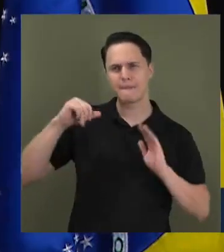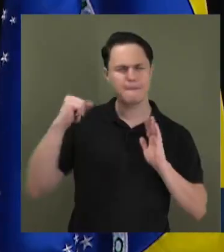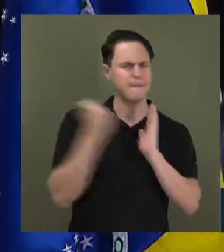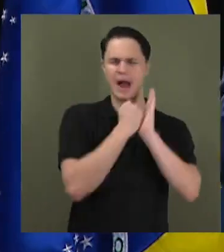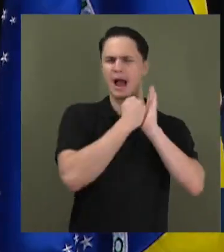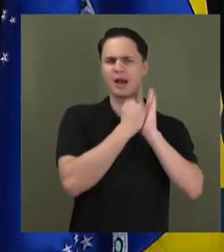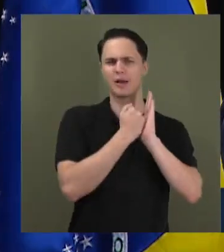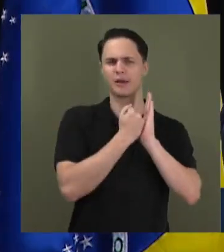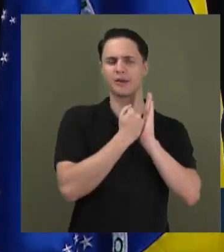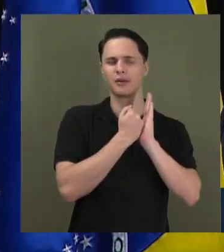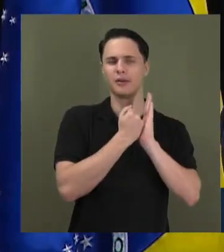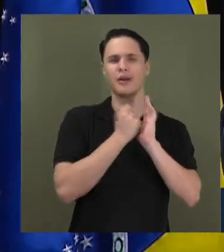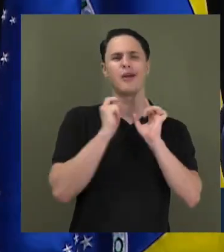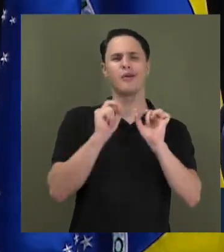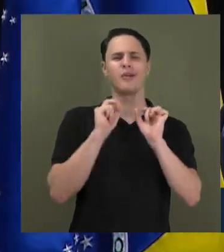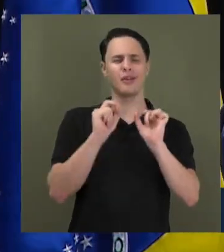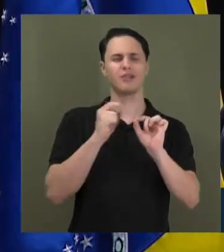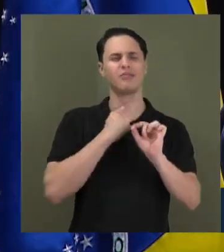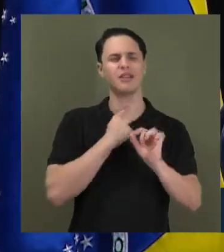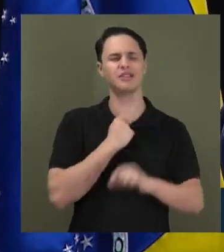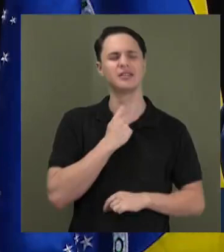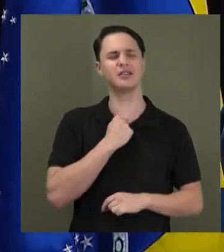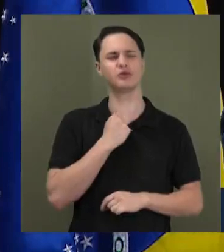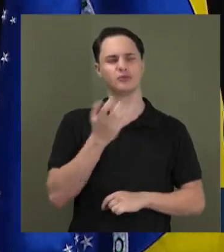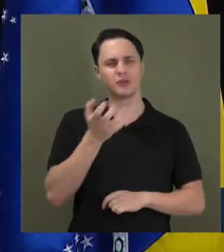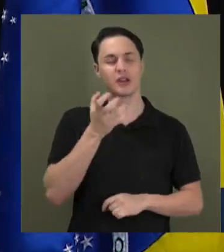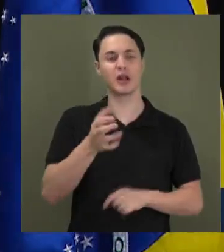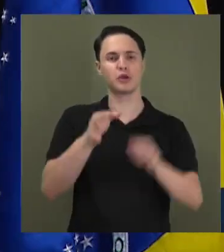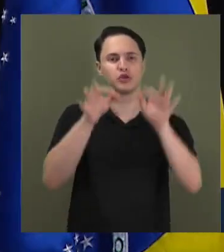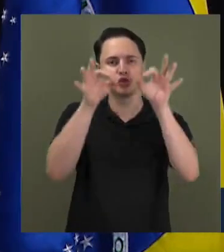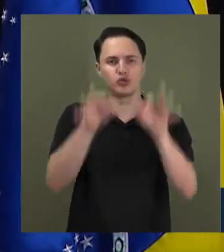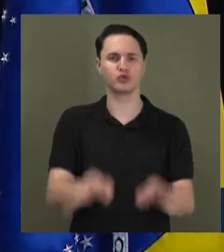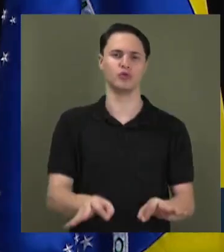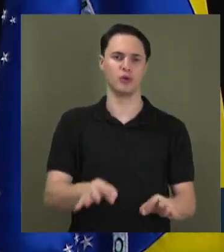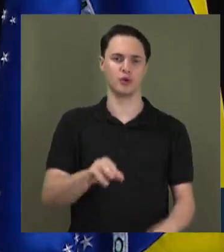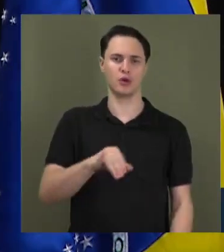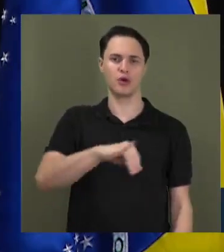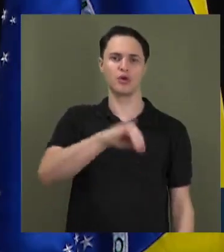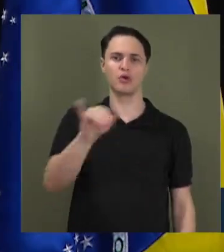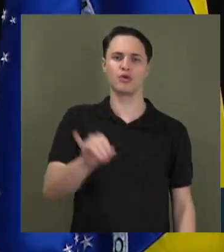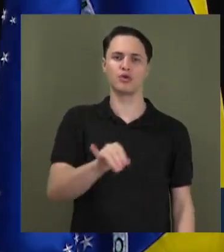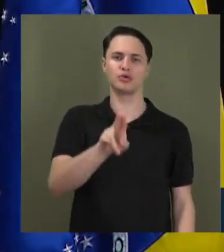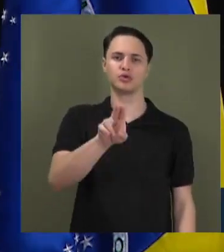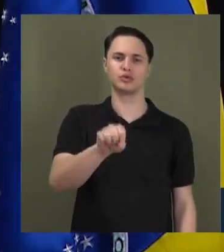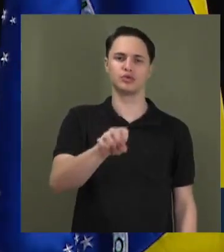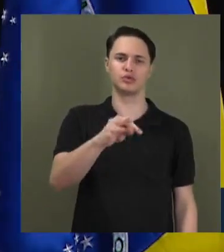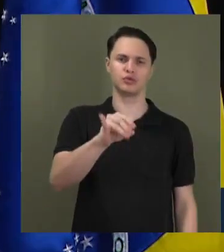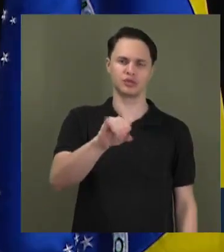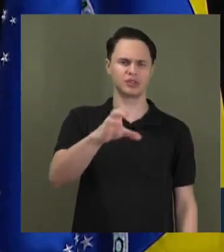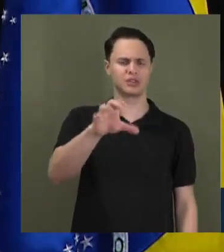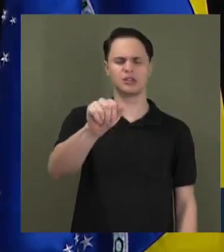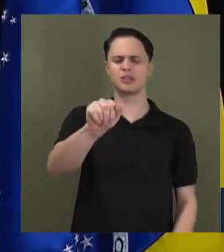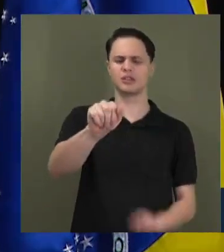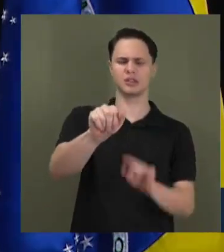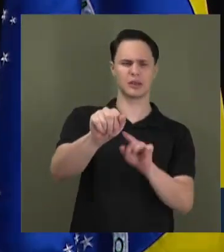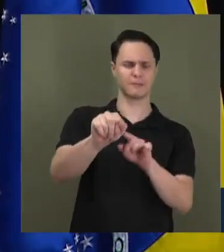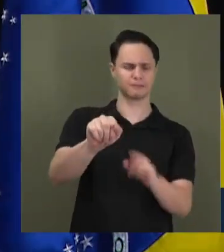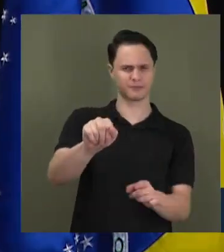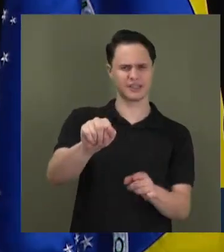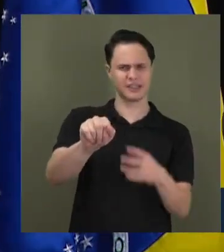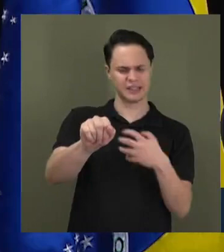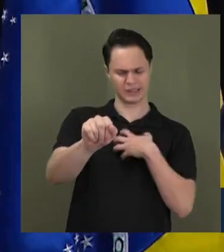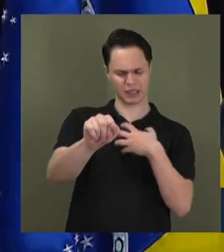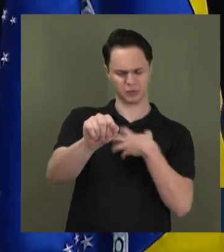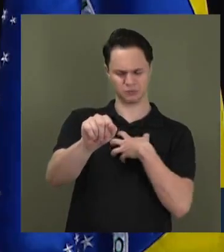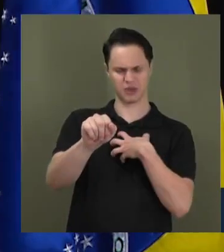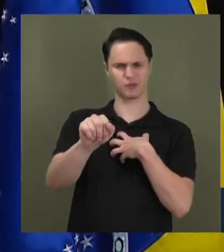é uma busca por justiça. Esse sentimento é muito forte. Eu gosto de